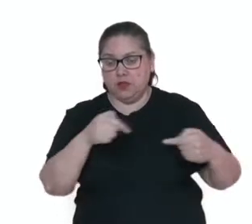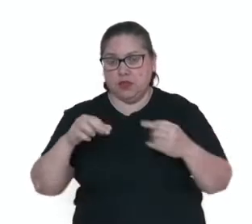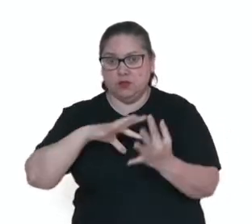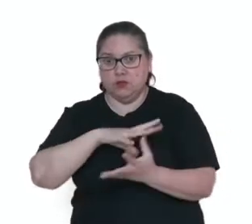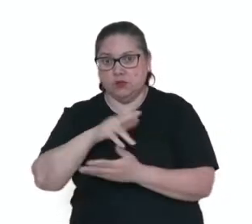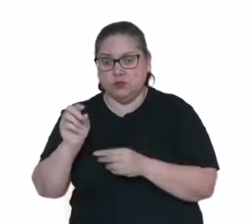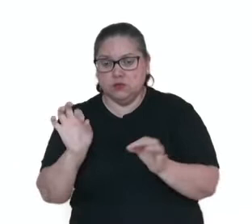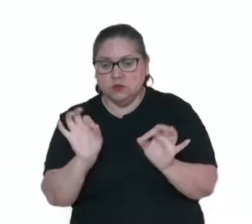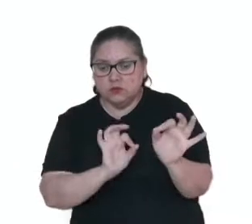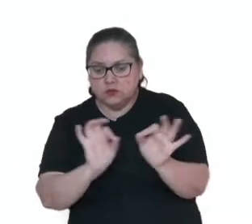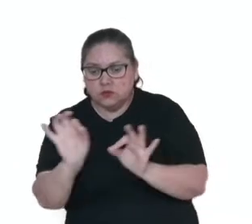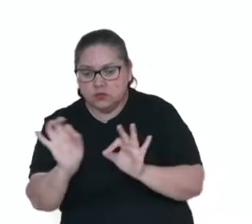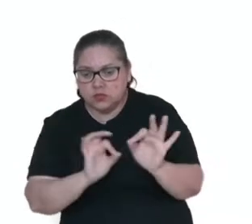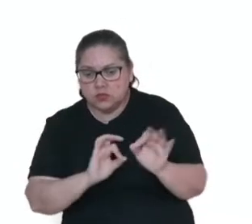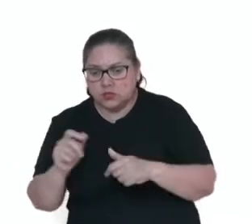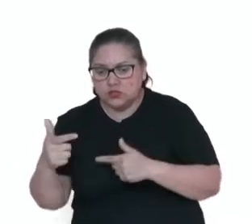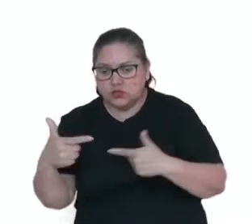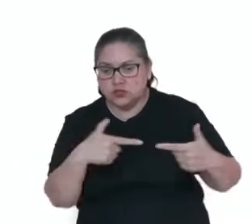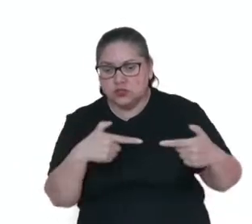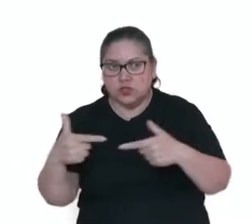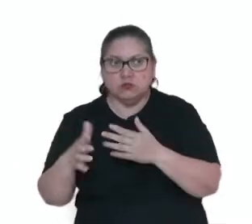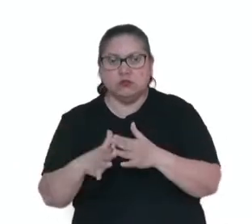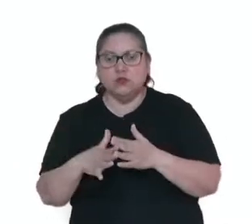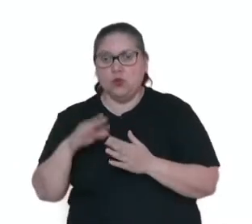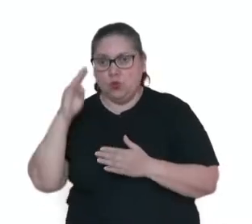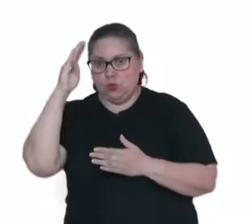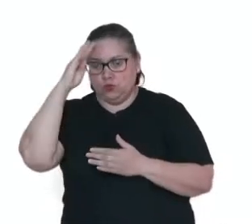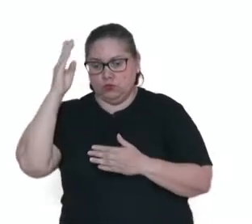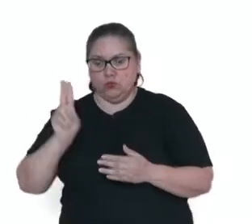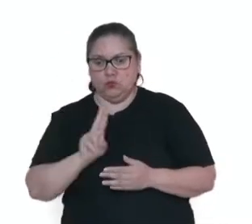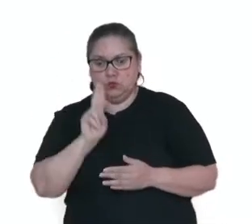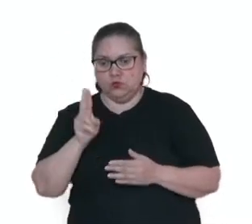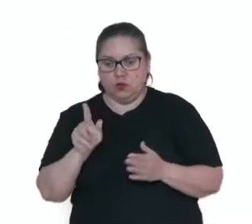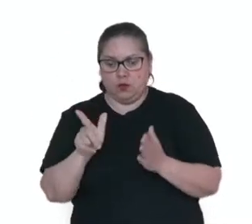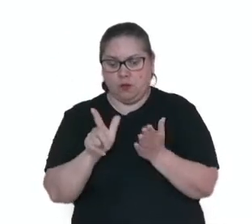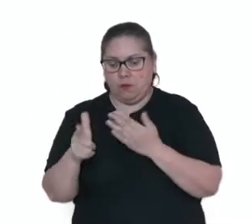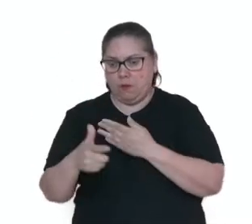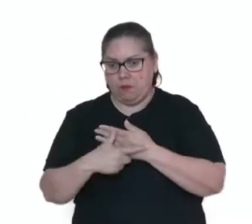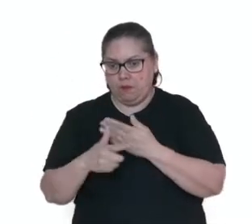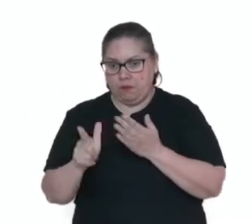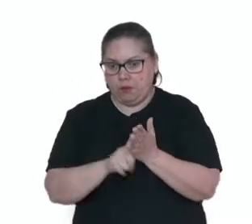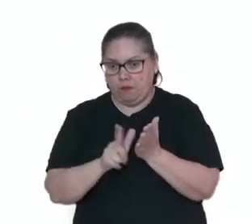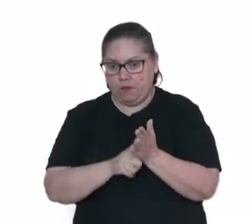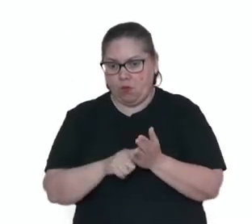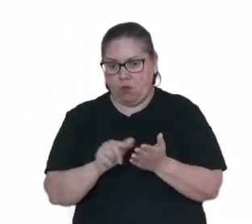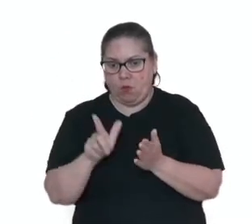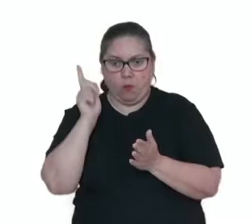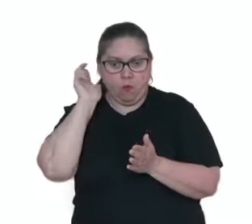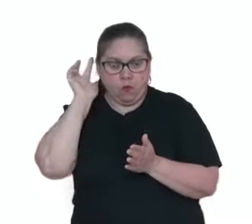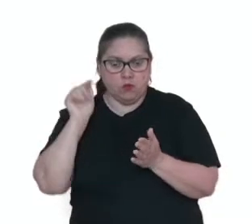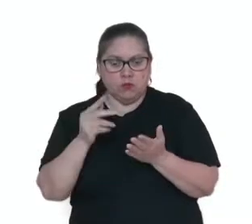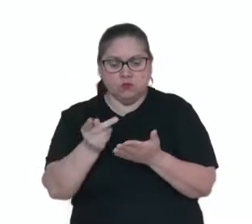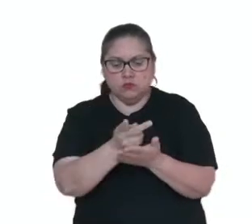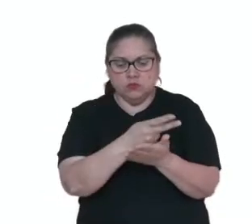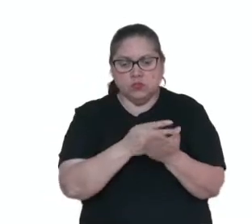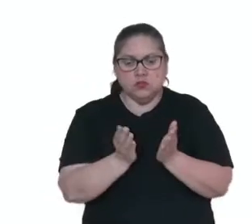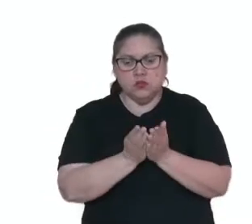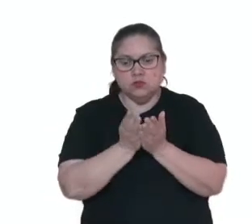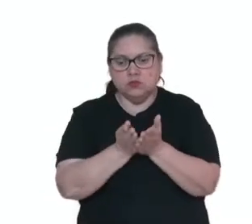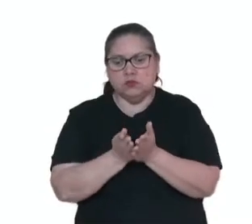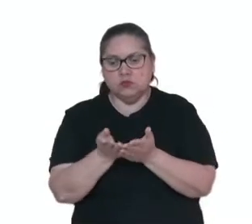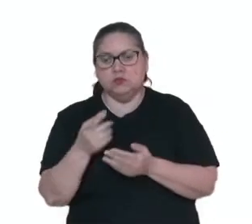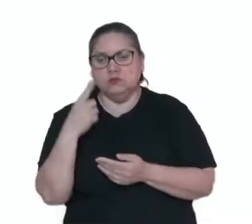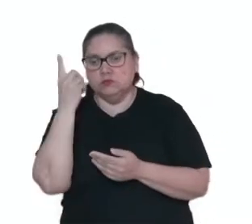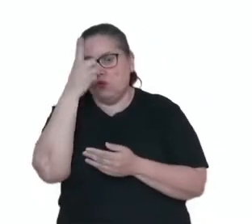de estratégia de guerra. Os soldados utilizavam folhas em branco para desenhar os navios e assim